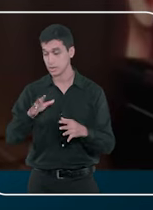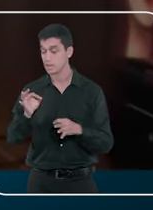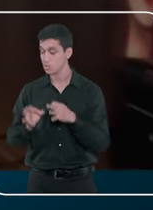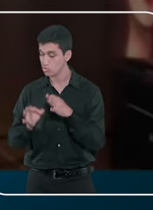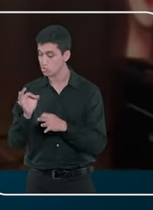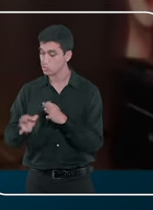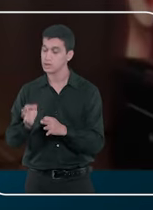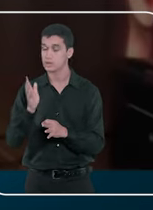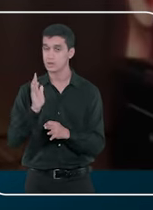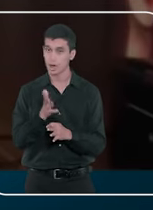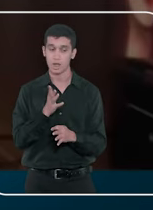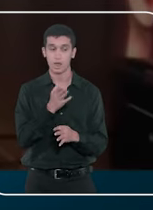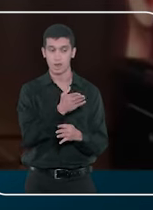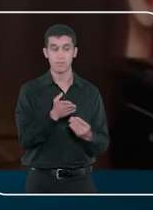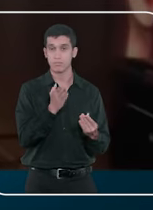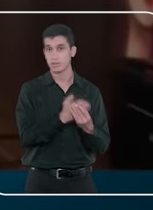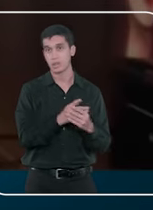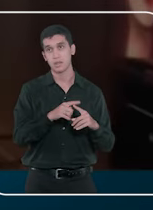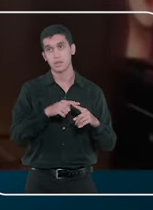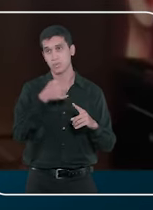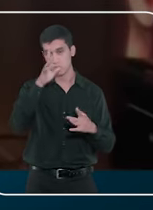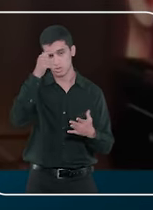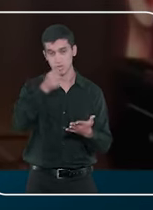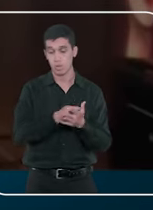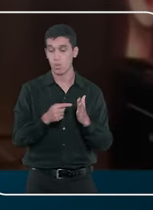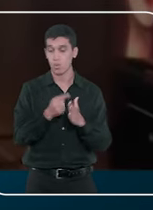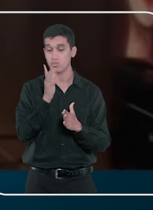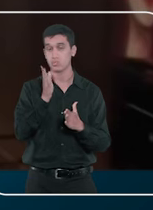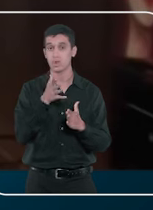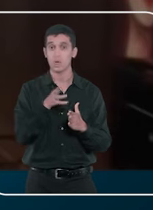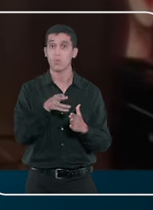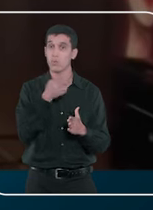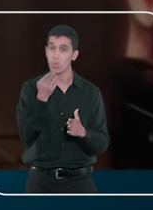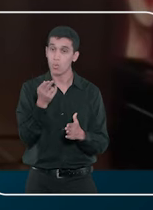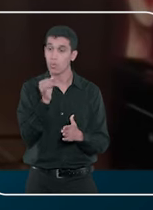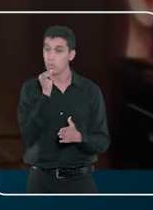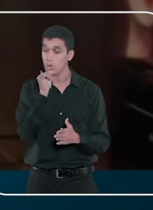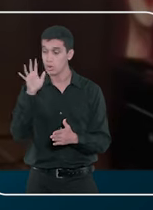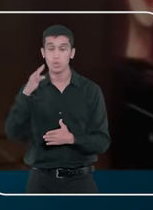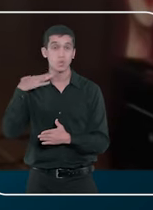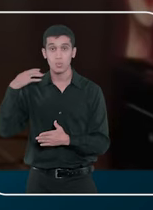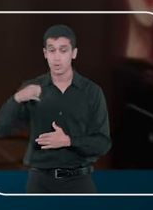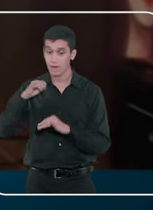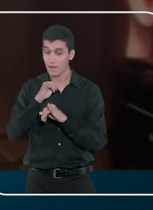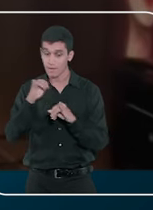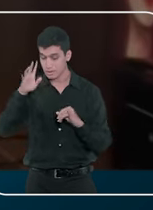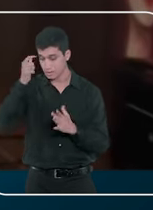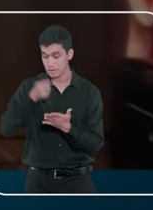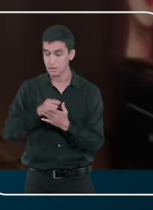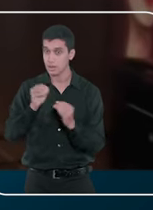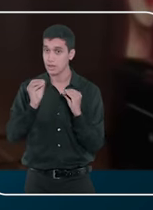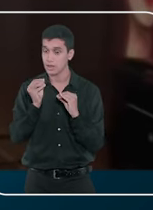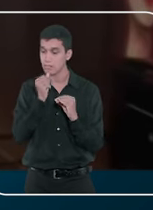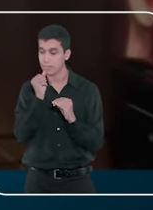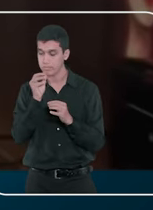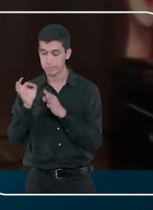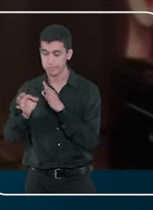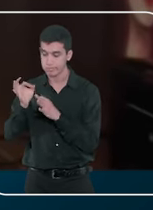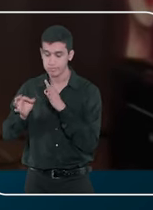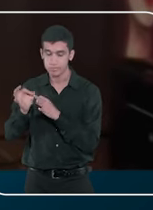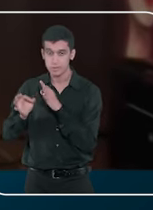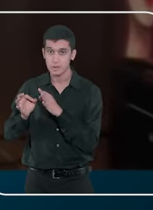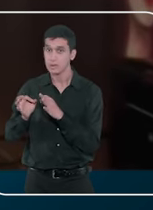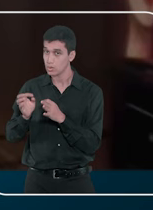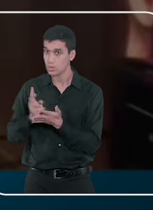mesmo após a sentença de primeiro grau, desde que antes do trânsito em julgado, né? Somente há, a